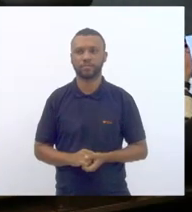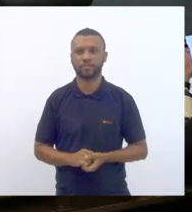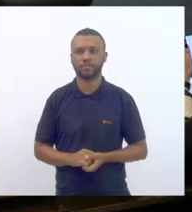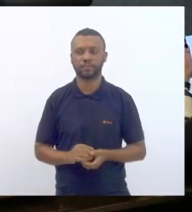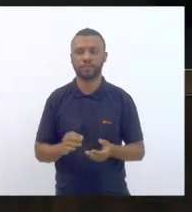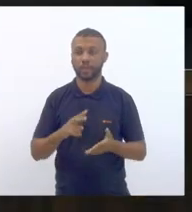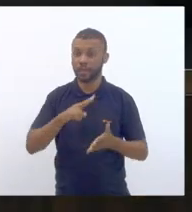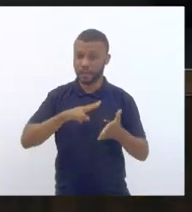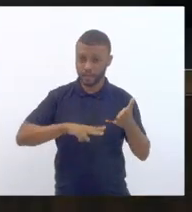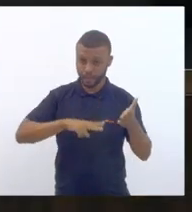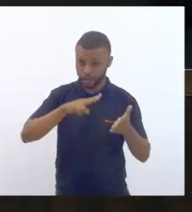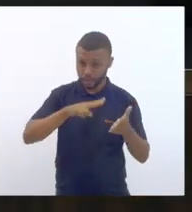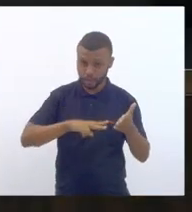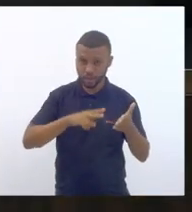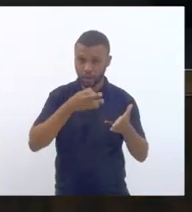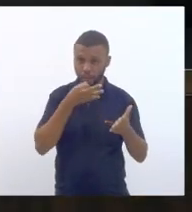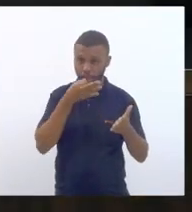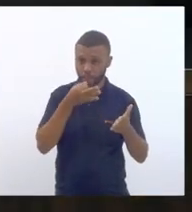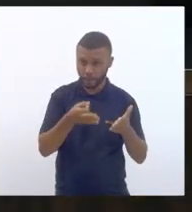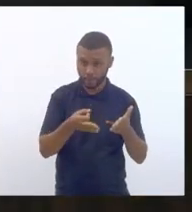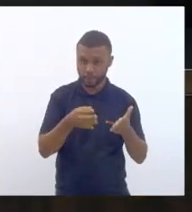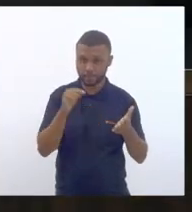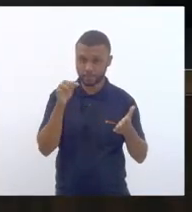Lida a mensagem parecida.